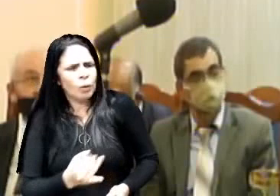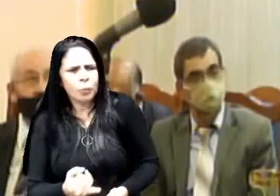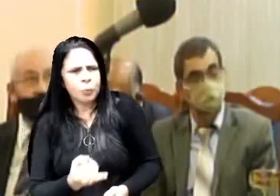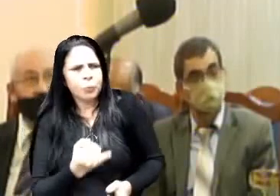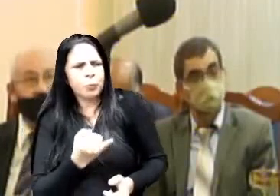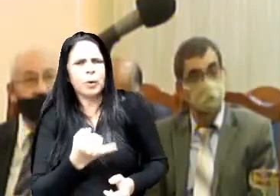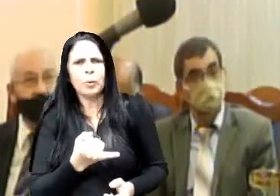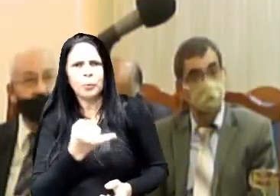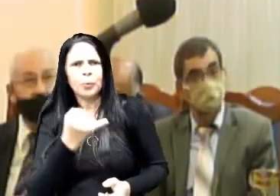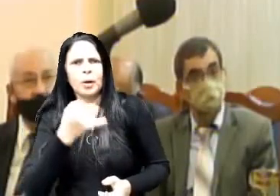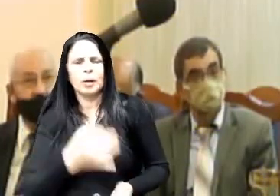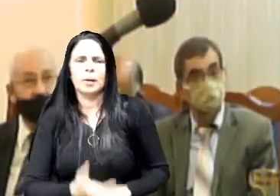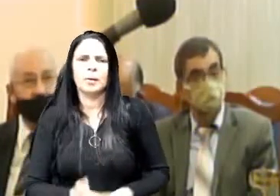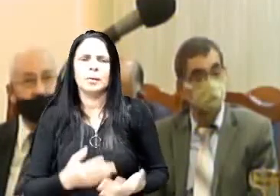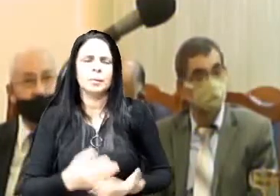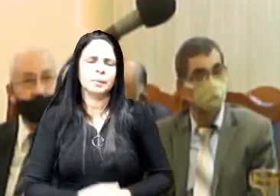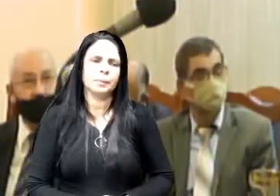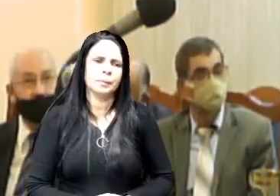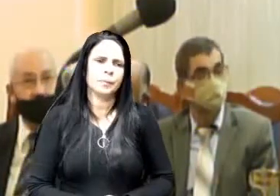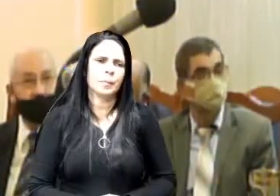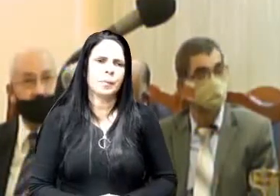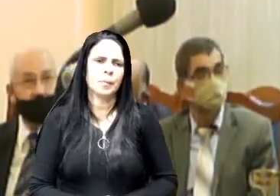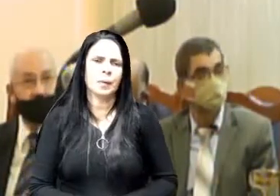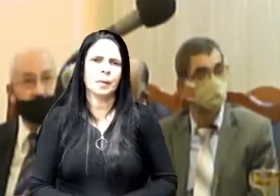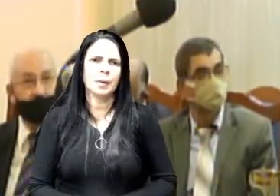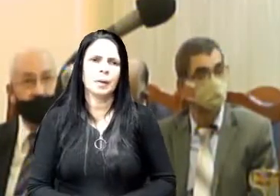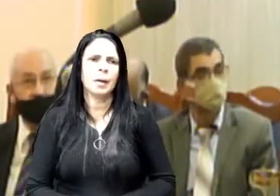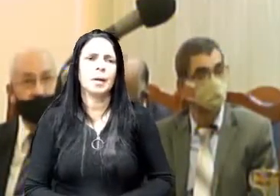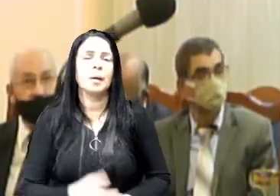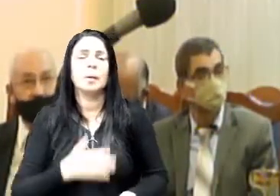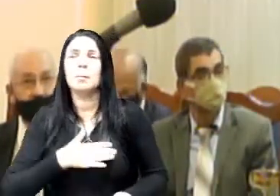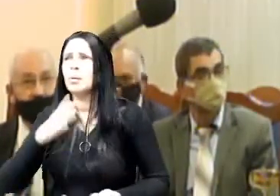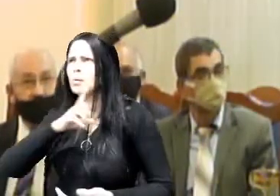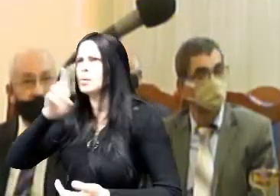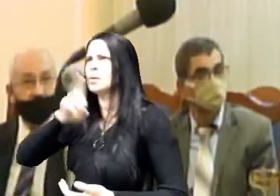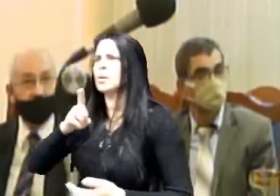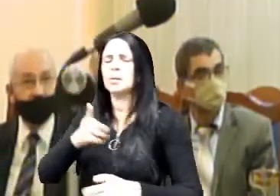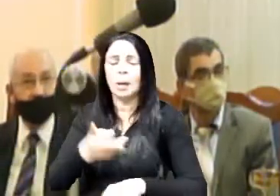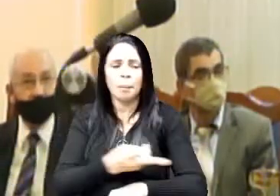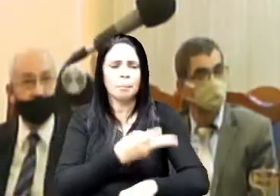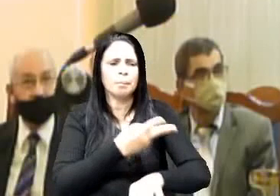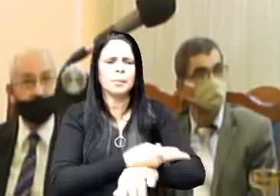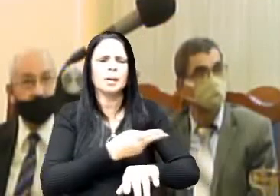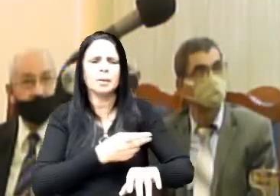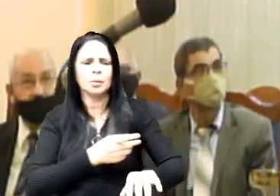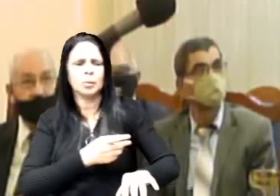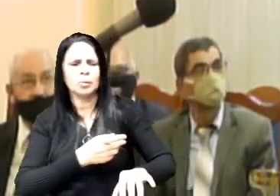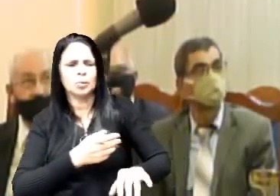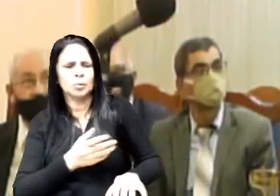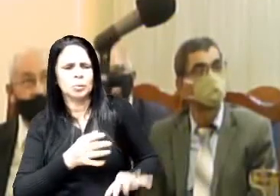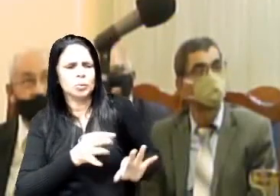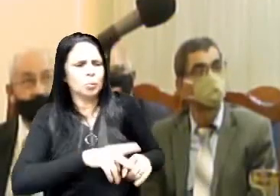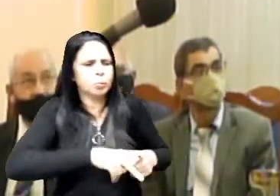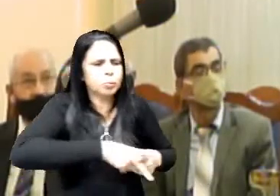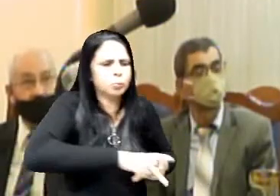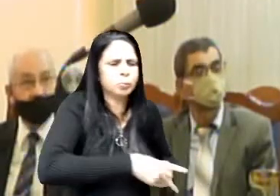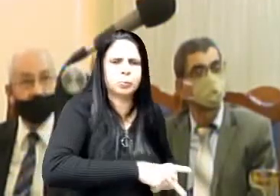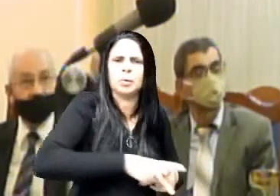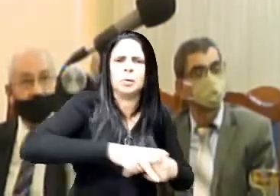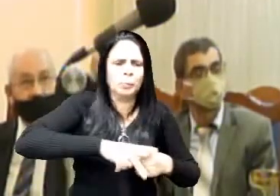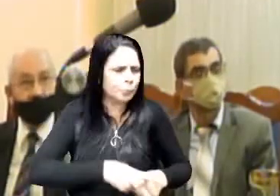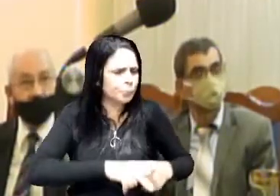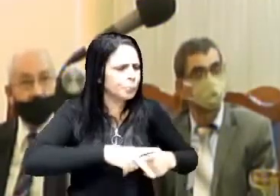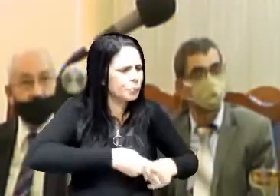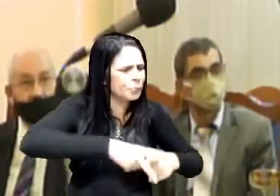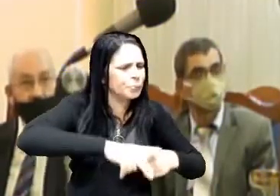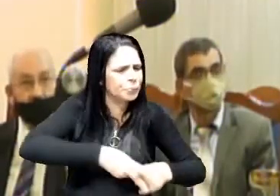Meu Deus, quantas provas tem a prata passa por quantas provas? Quantas vezes ela é refinada? 7 vezes.